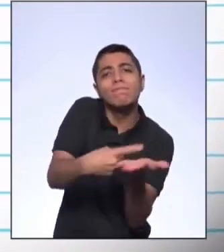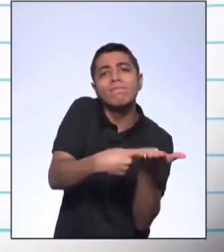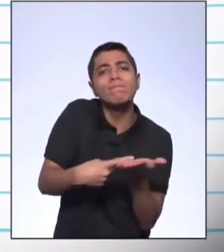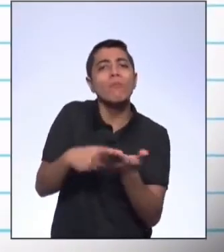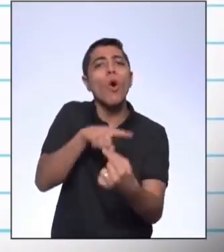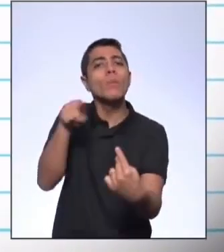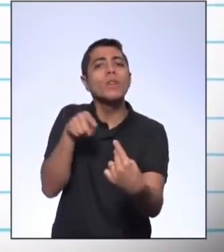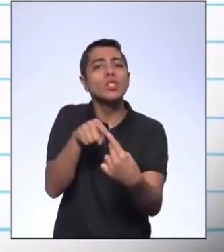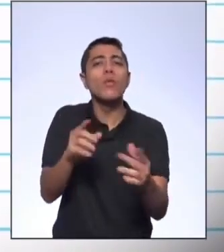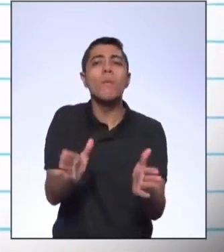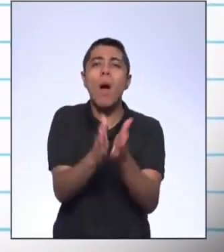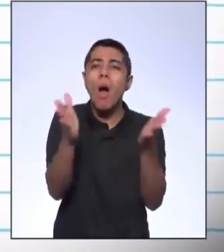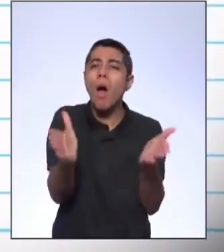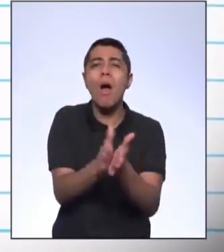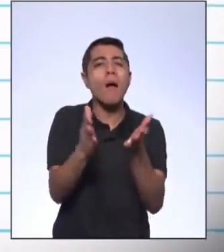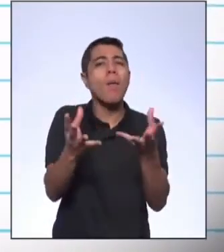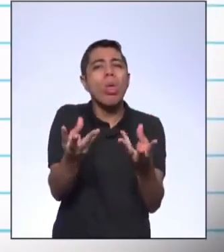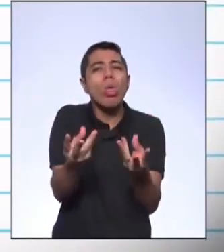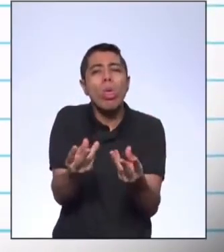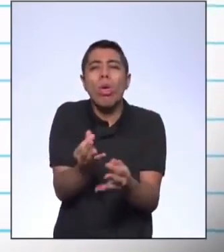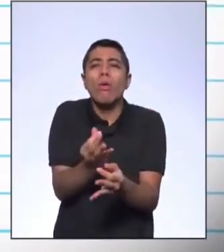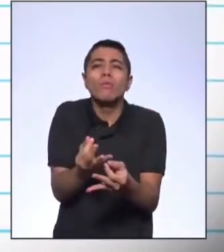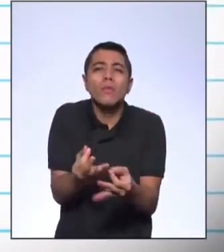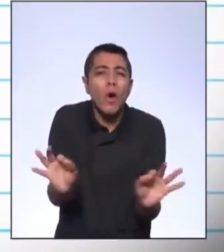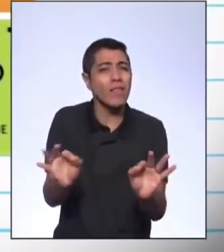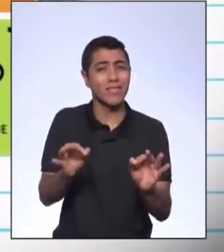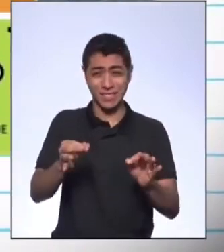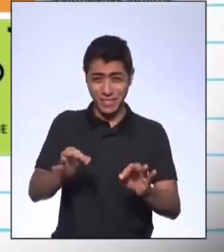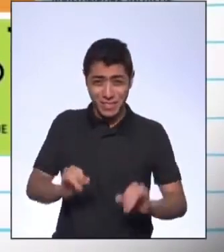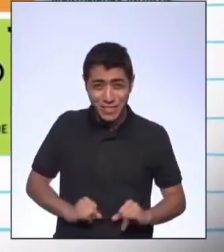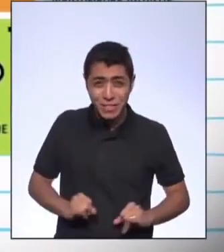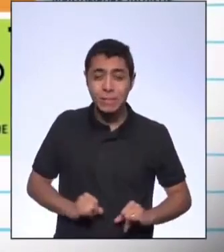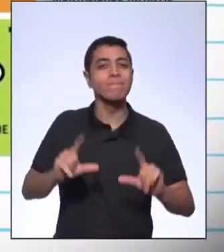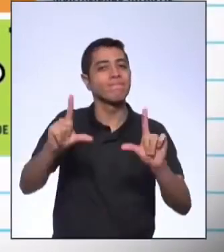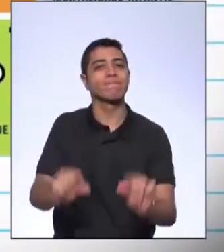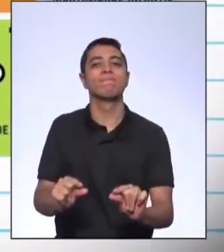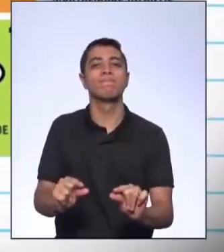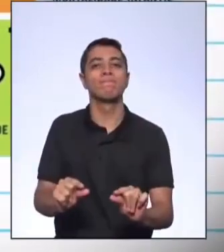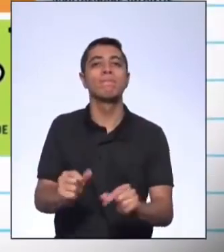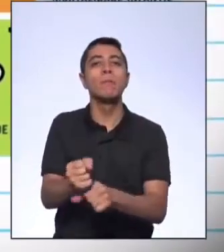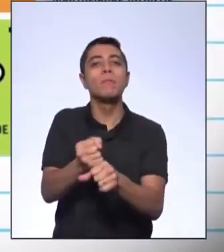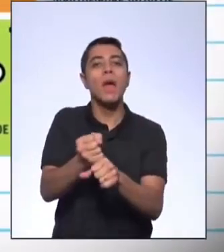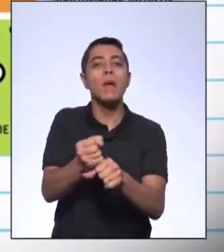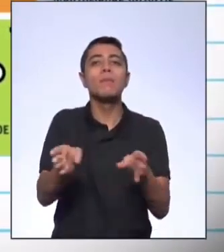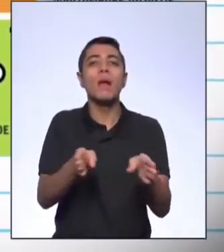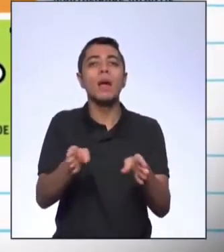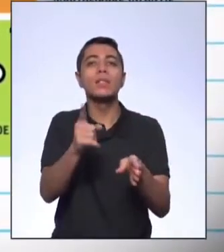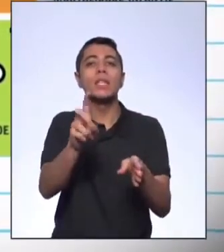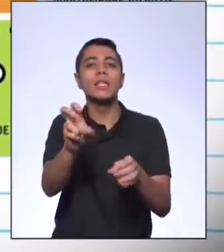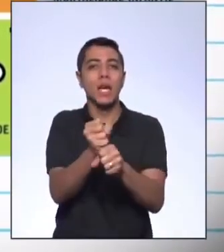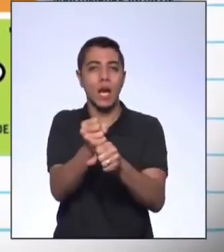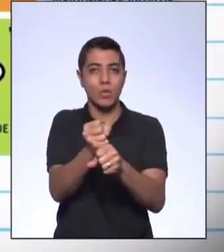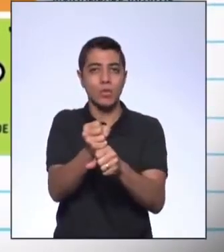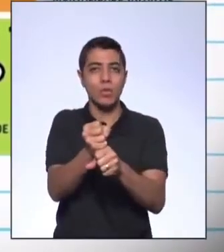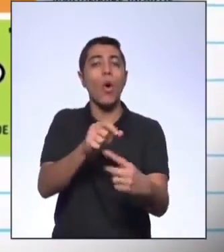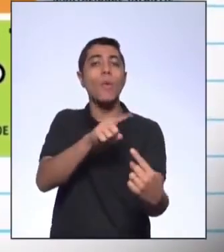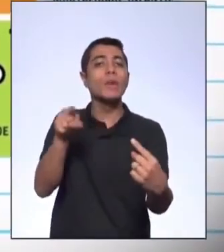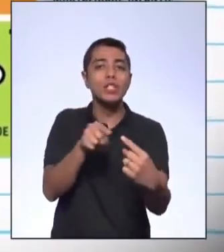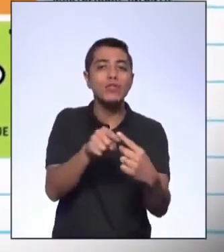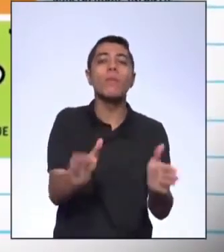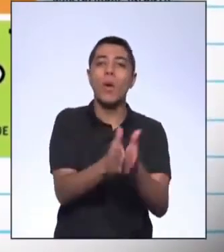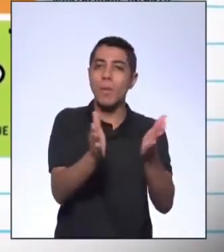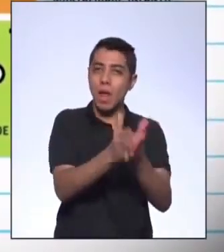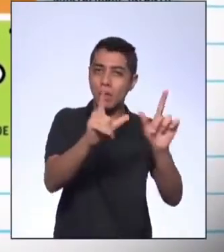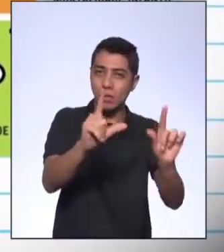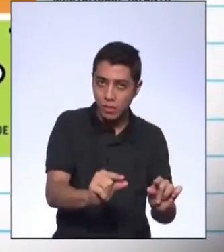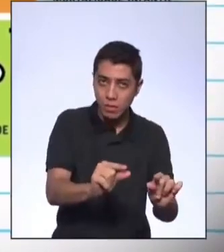pobreza extrema no caso de 15 anos por meio de oito objetivos entre os quais a redução da pobreza a universalização